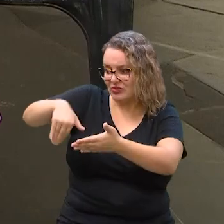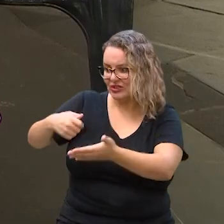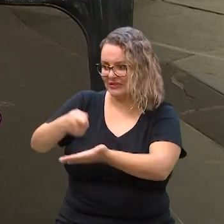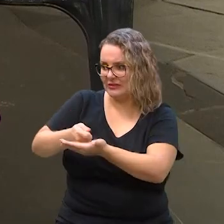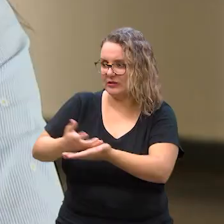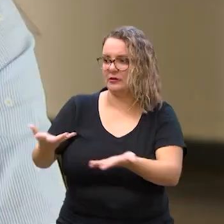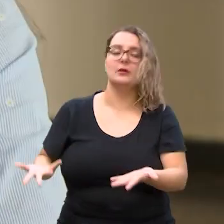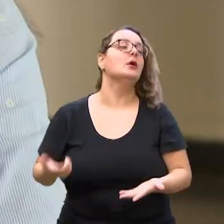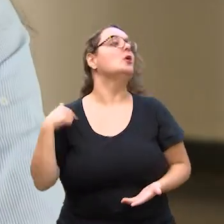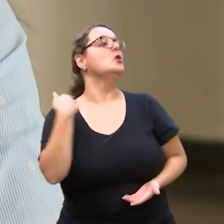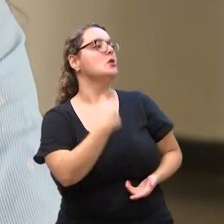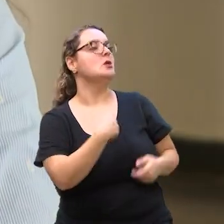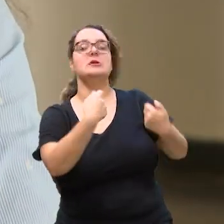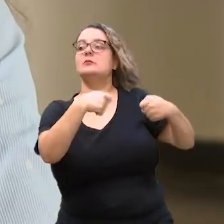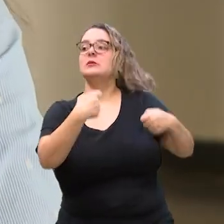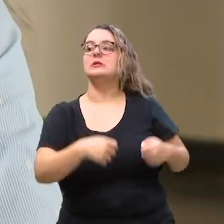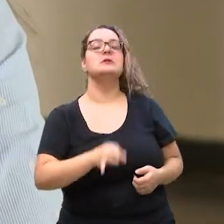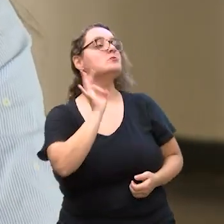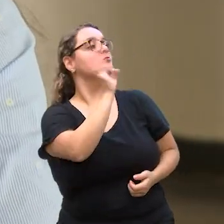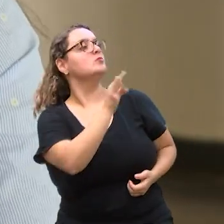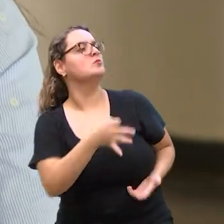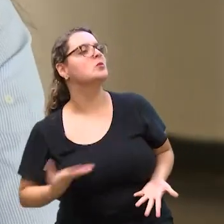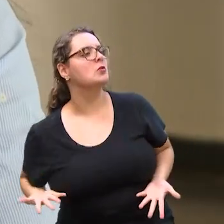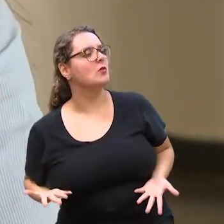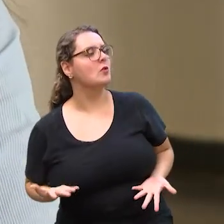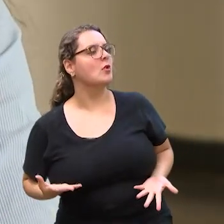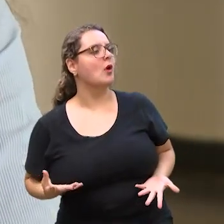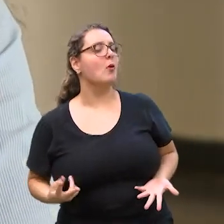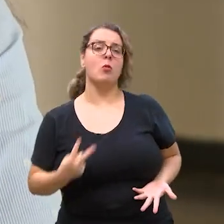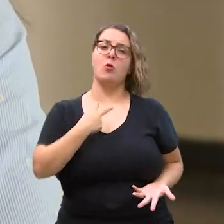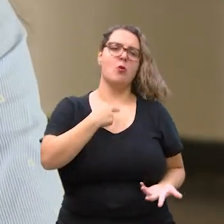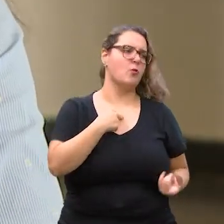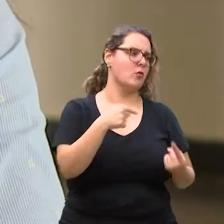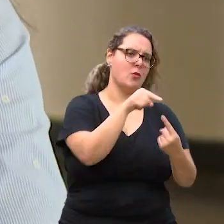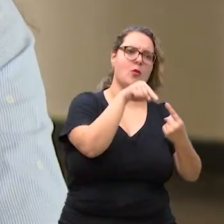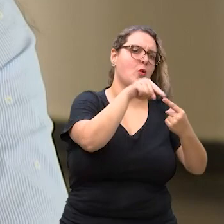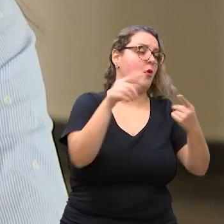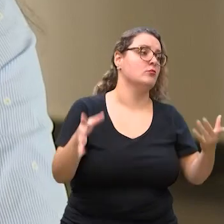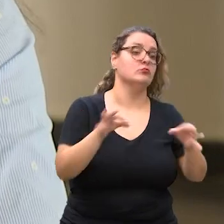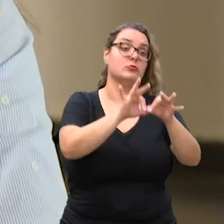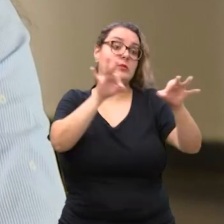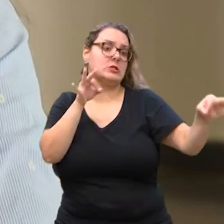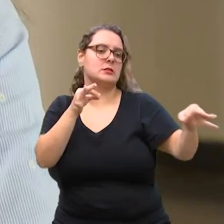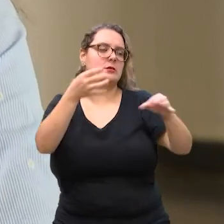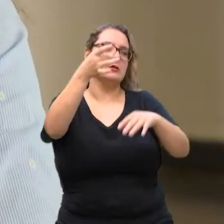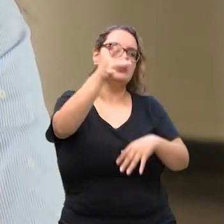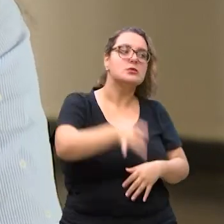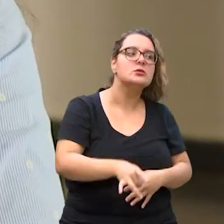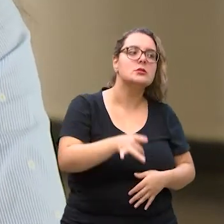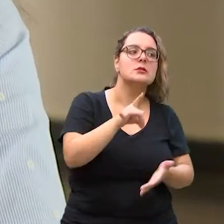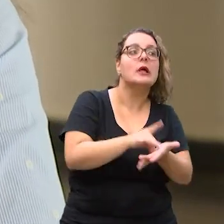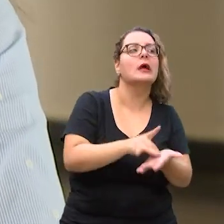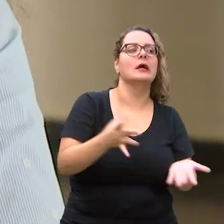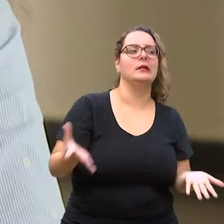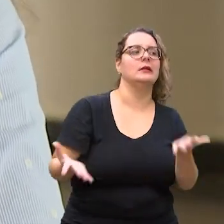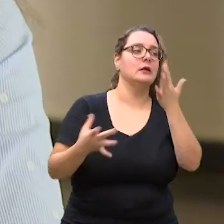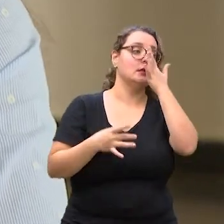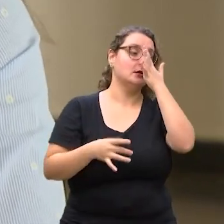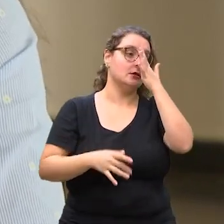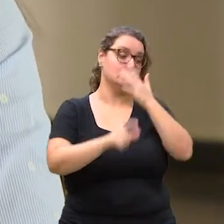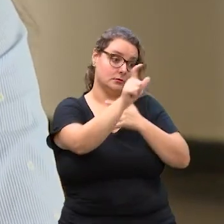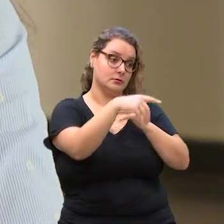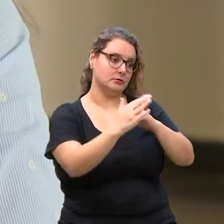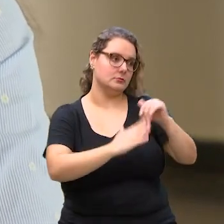acontecer. A gente tem que ser realista, né? Não dá pra gente criar objetivos muito utópicos e muito distante da realidade daquele atleta,